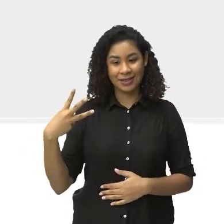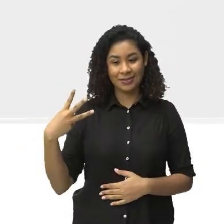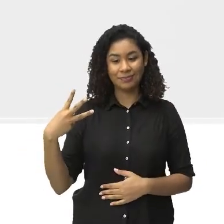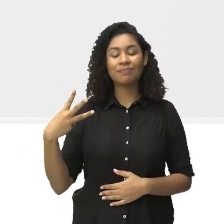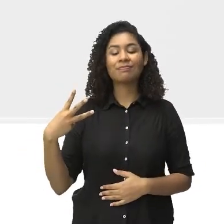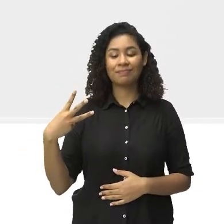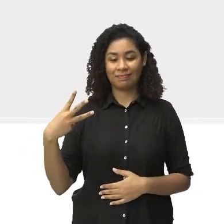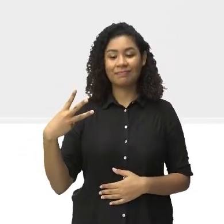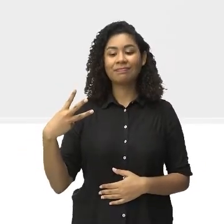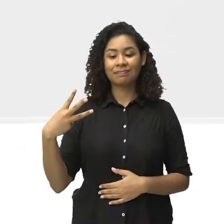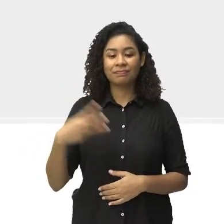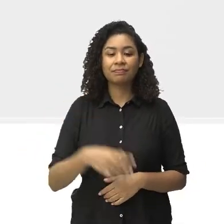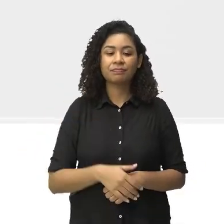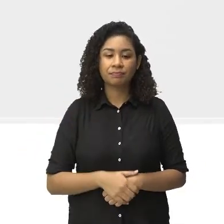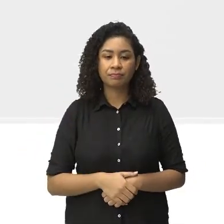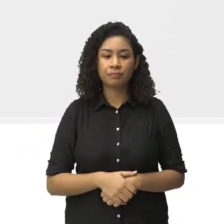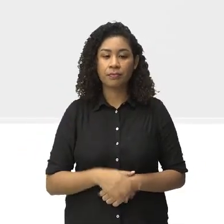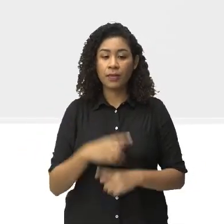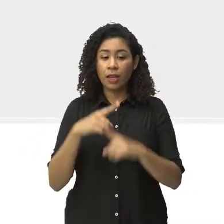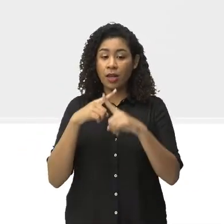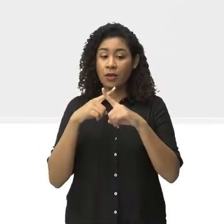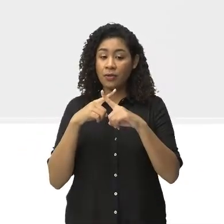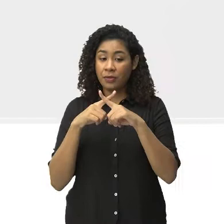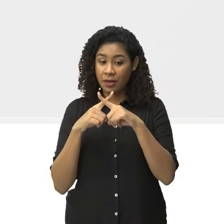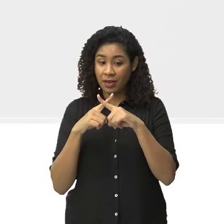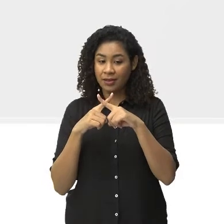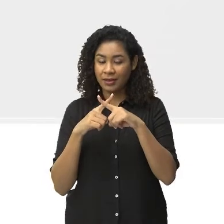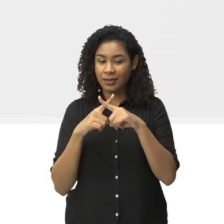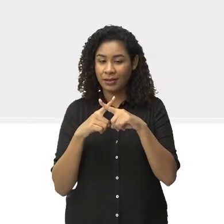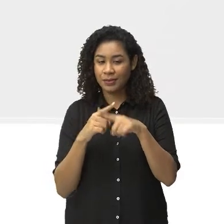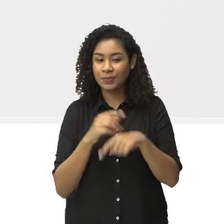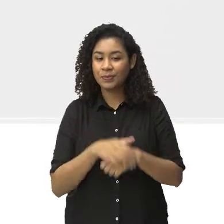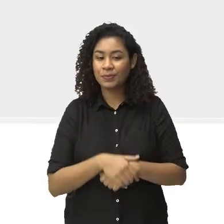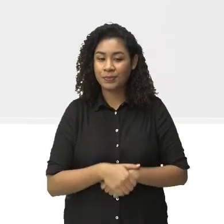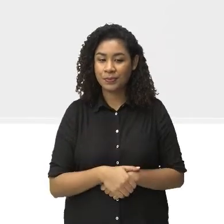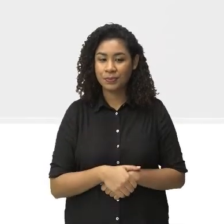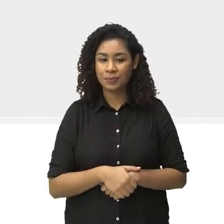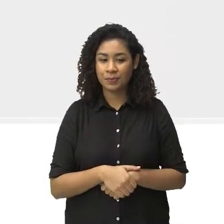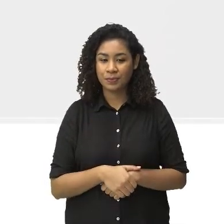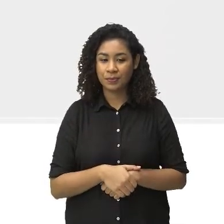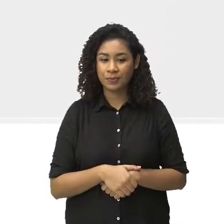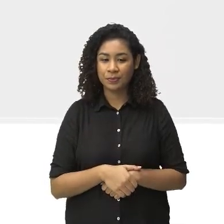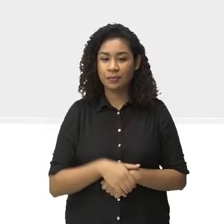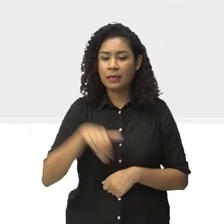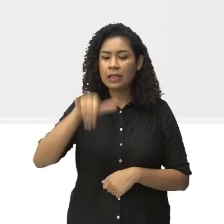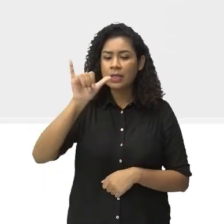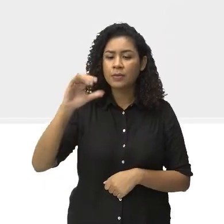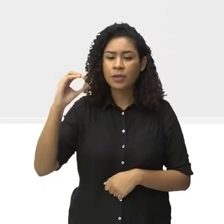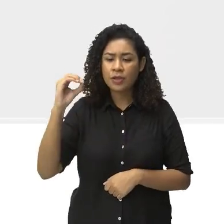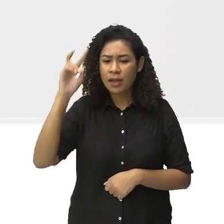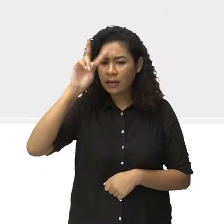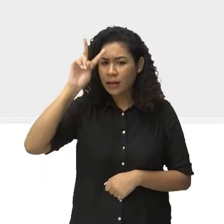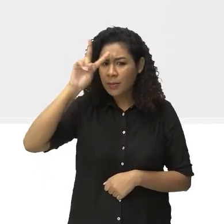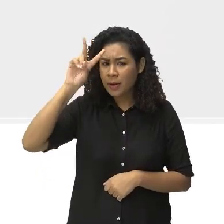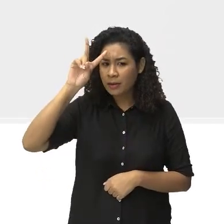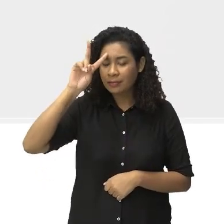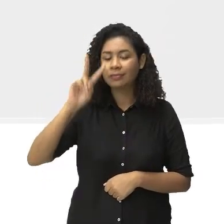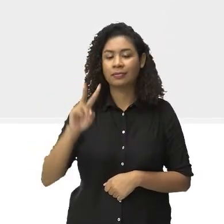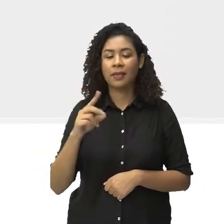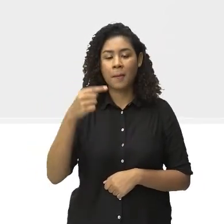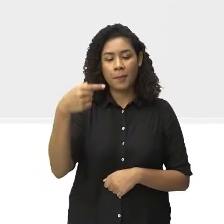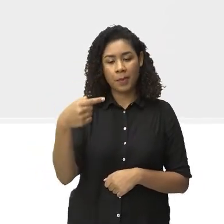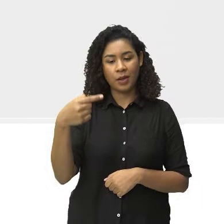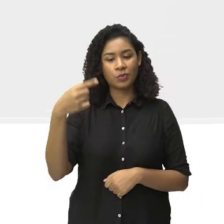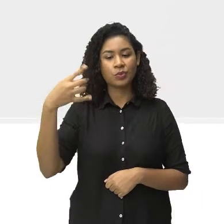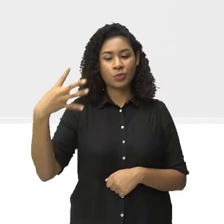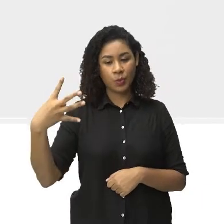3 vezes o valor de y0. y0, conforme nós vimos ali, é menos 4,